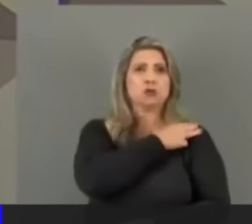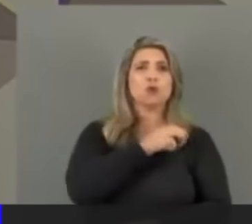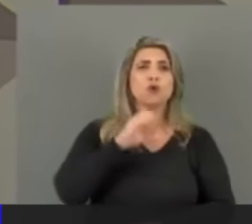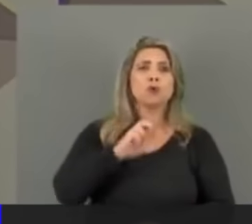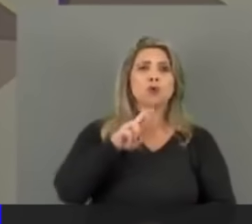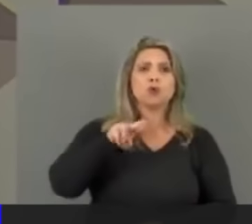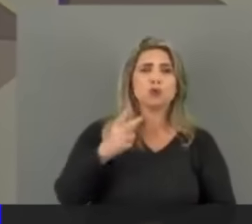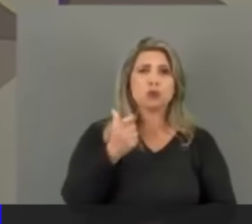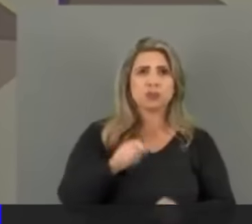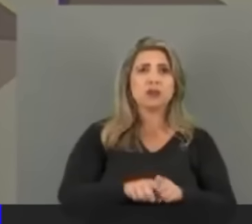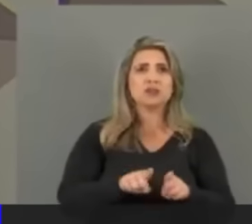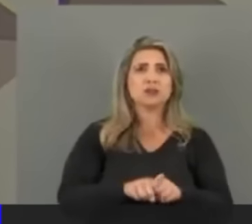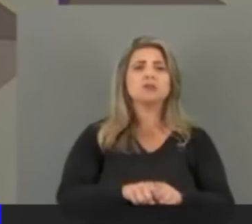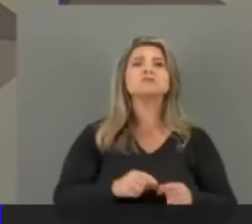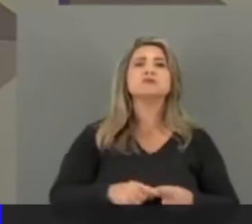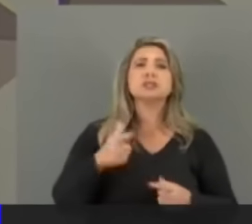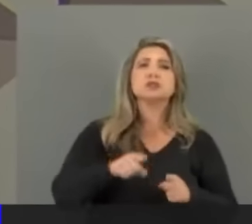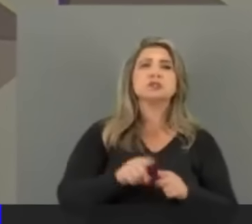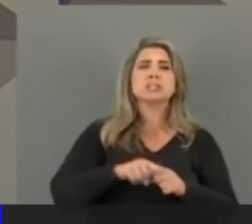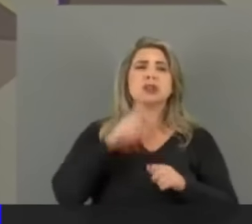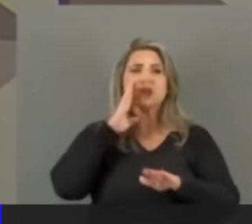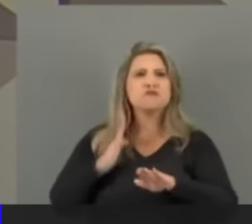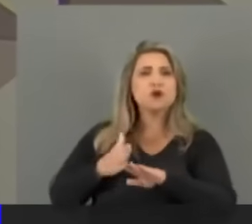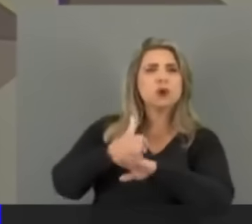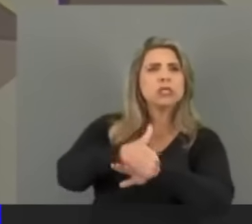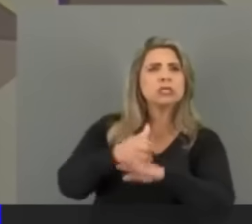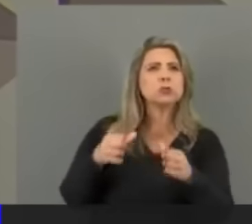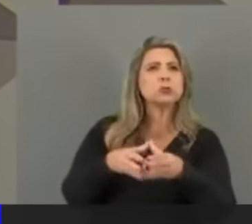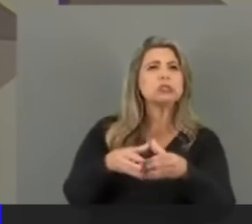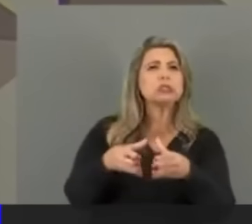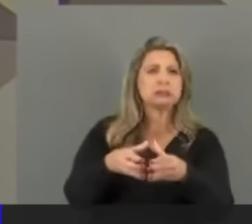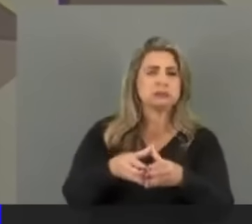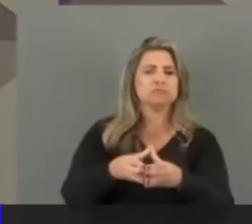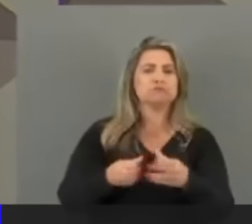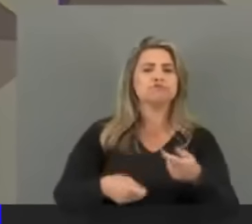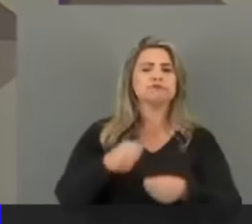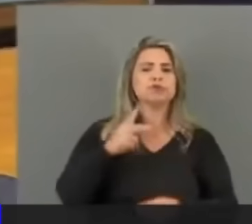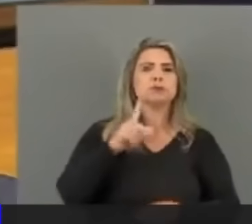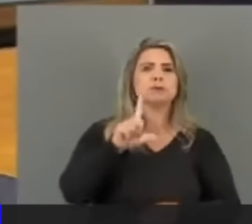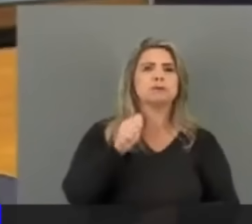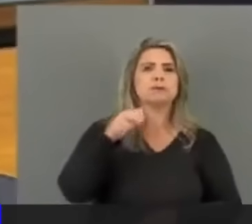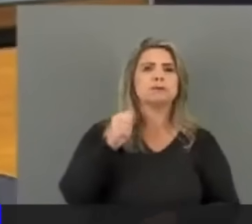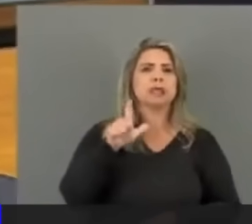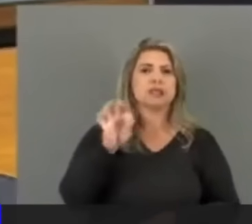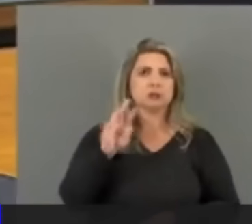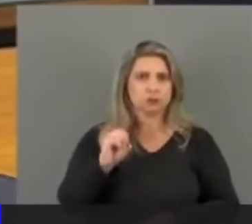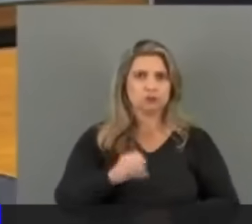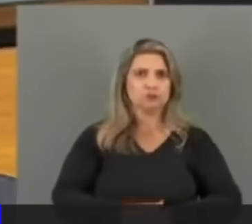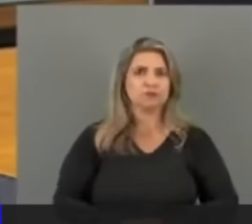e o subtenente Biroldo Júnior, foi quem adentraram para o Palácio do Planalto. Eu não estava presente. Muito obrigada,